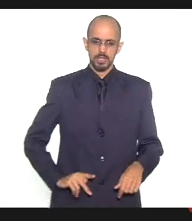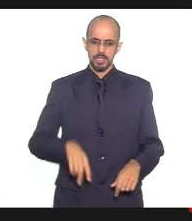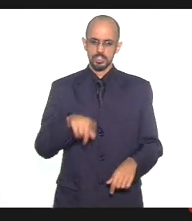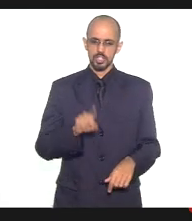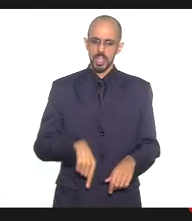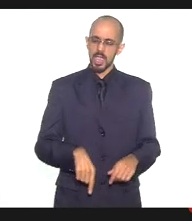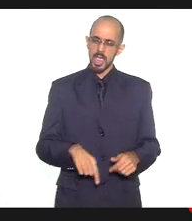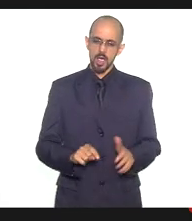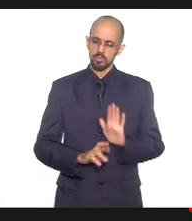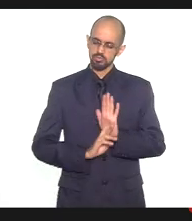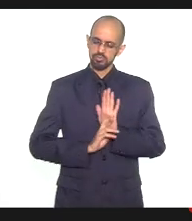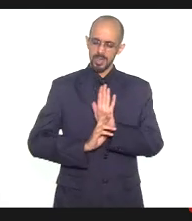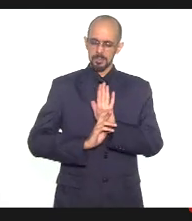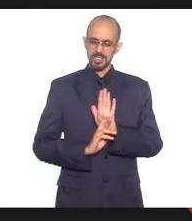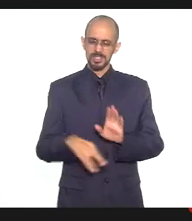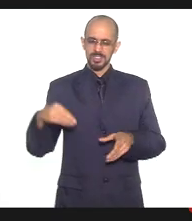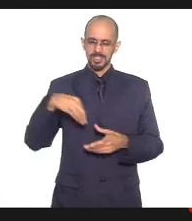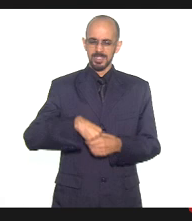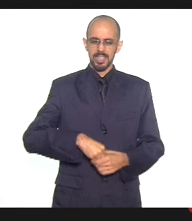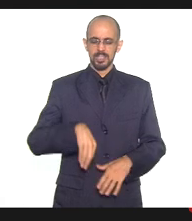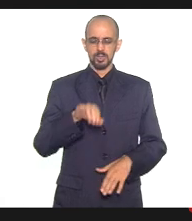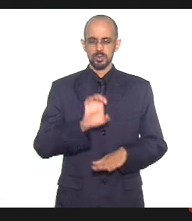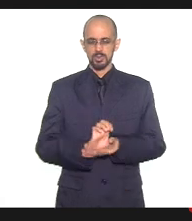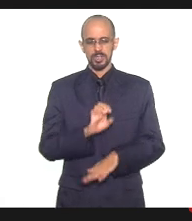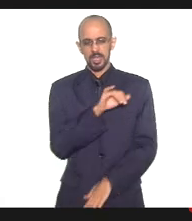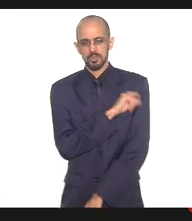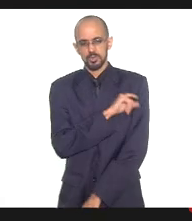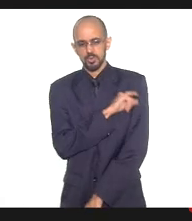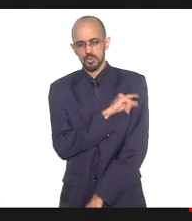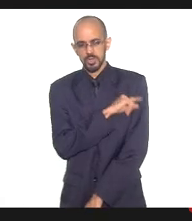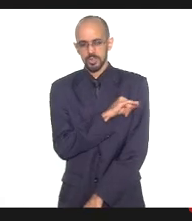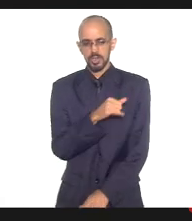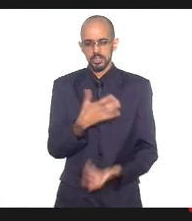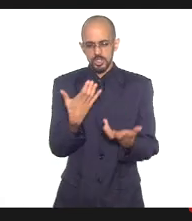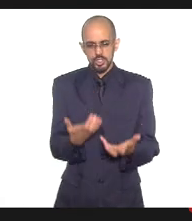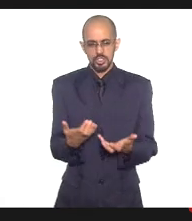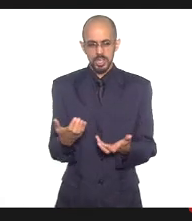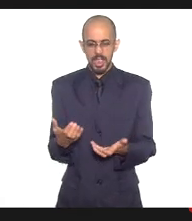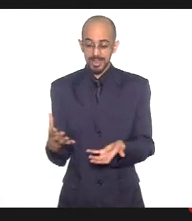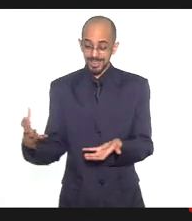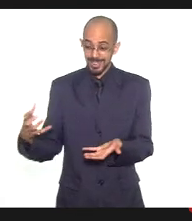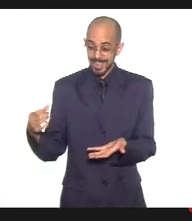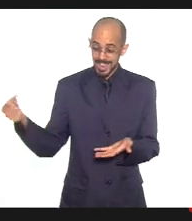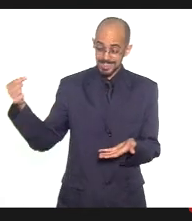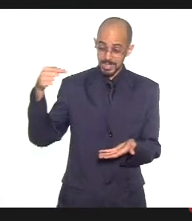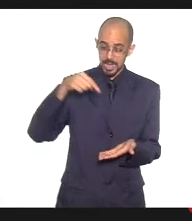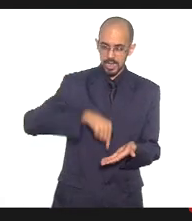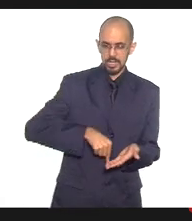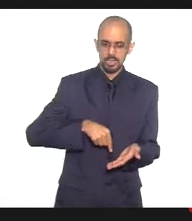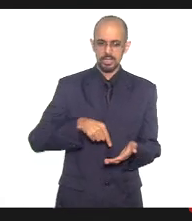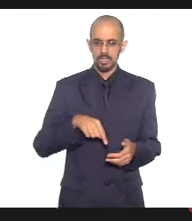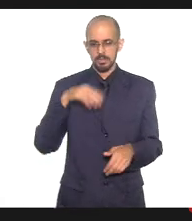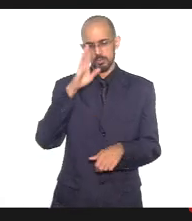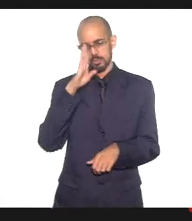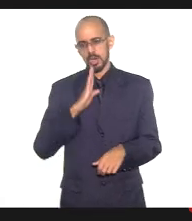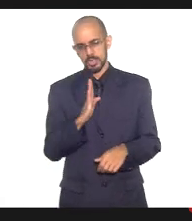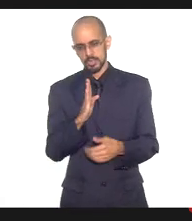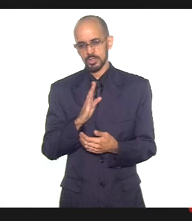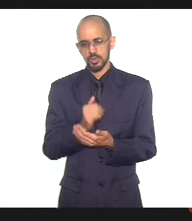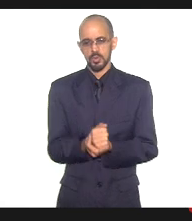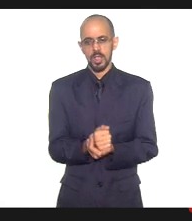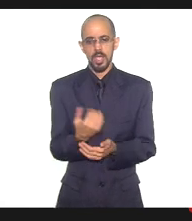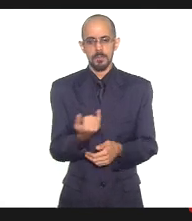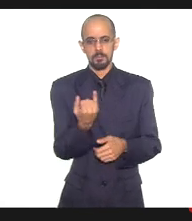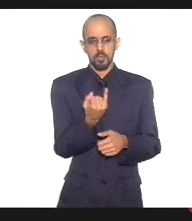Janeiro para a gente conseguir atrair o máximo desse capital aqui para o país. Né? Agora, o importante é que sejam em